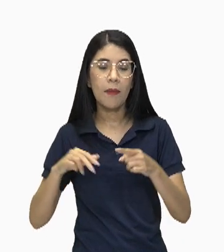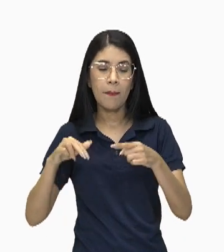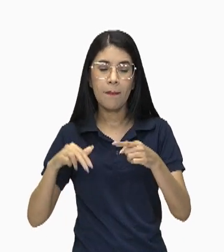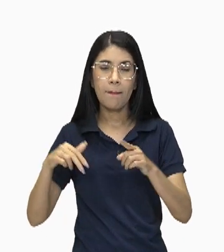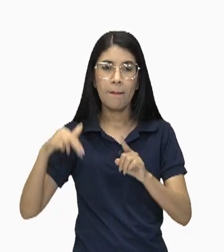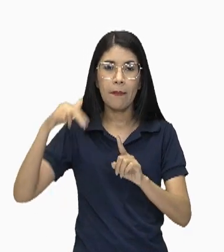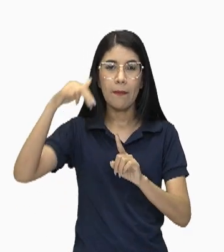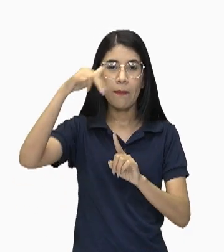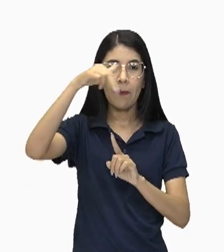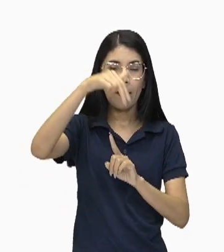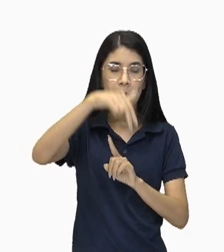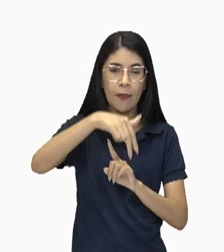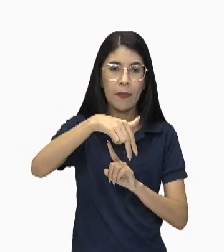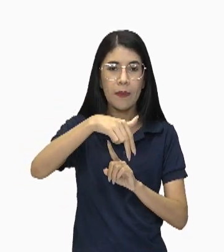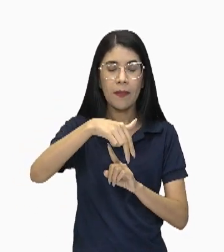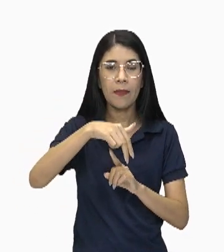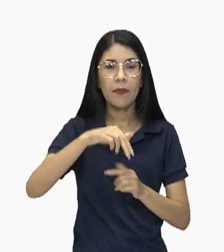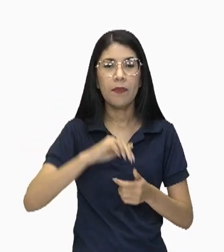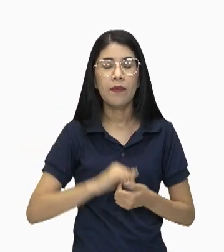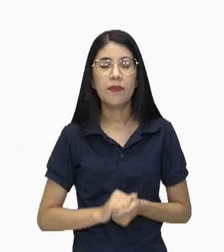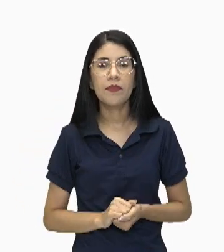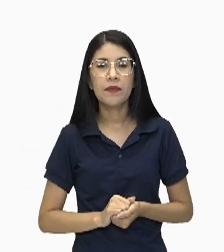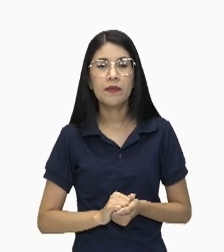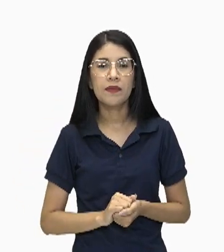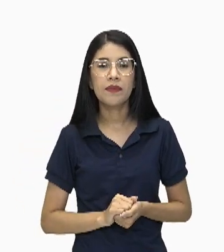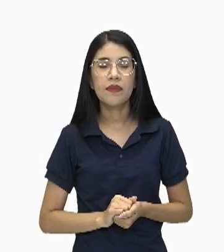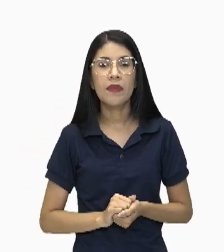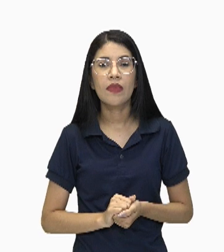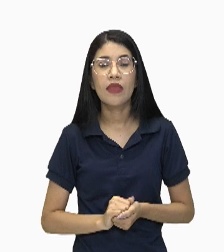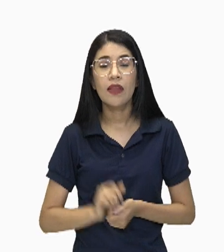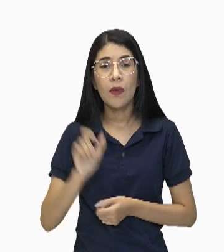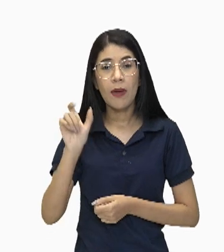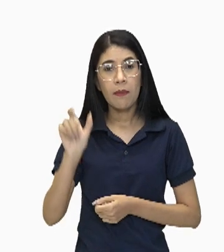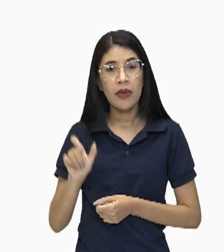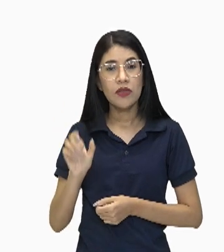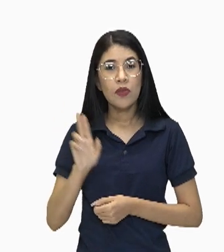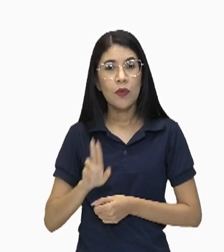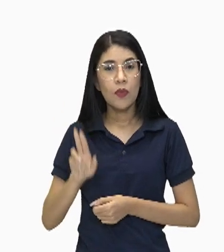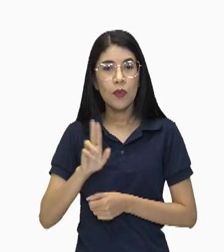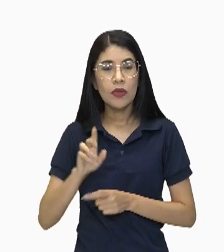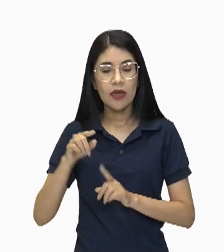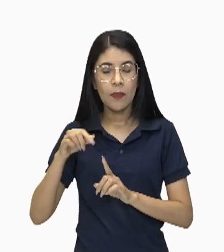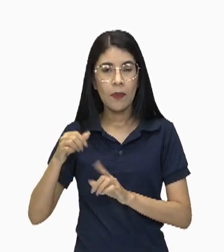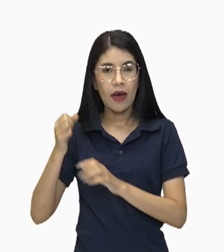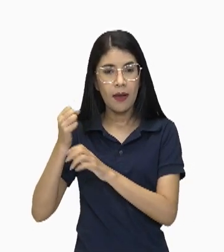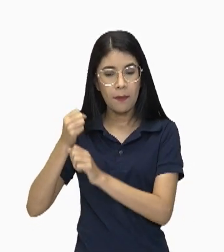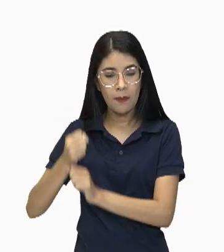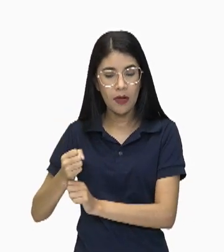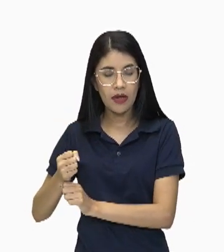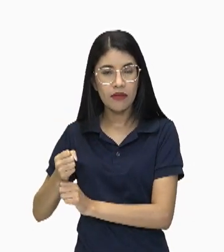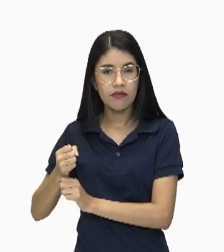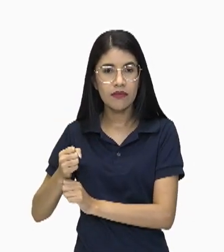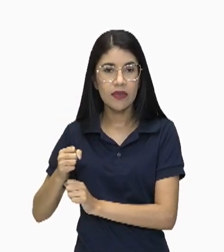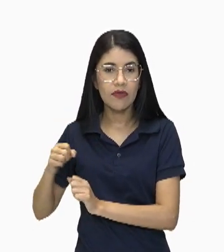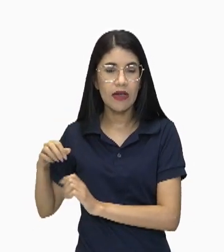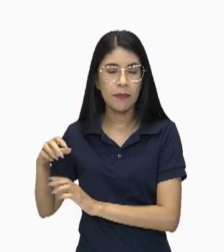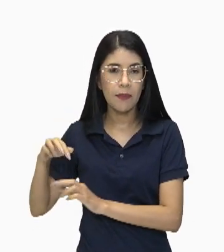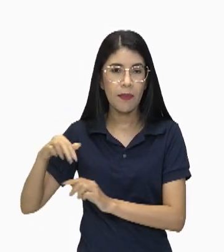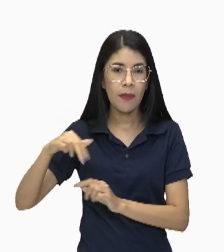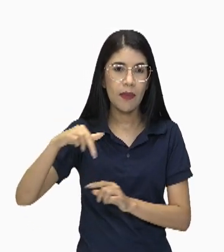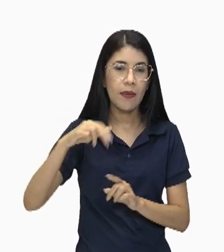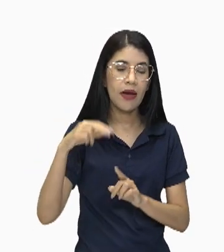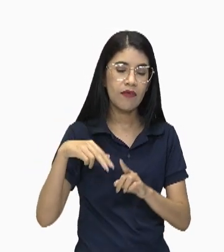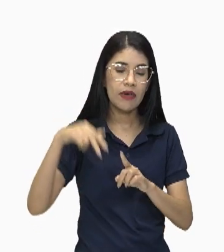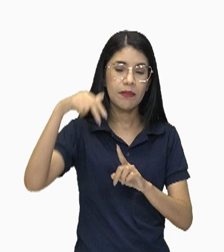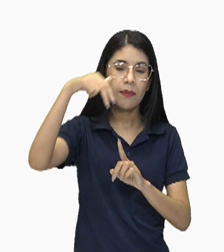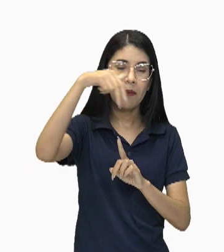um obstáculo, que é o sarrafo. O atleta usa a vara apoiada no solo para ganhar altura e ultrapassar